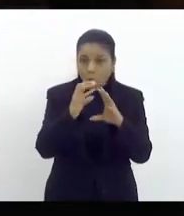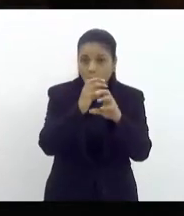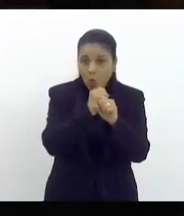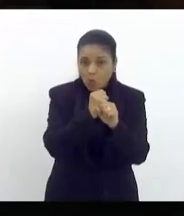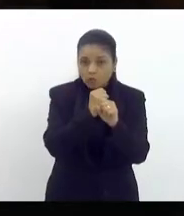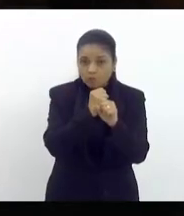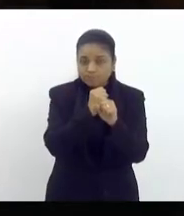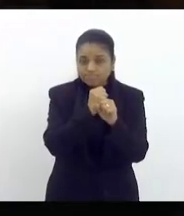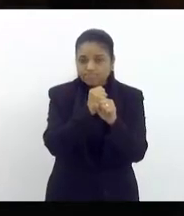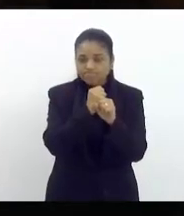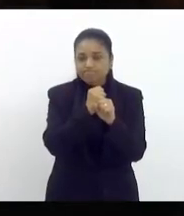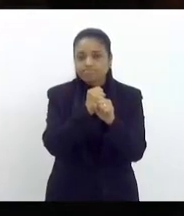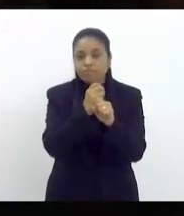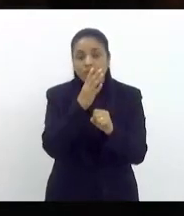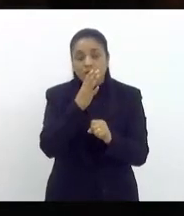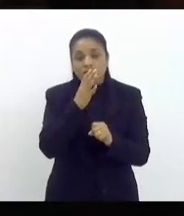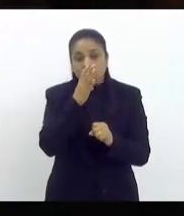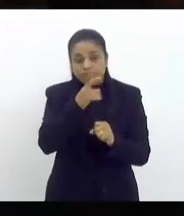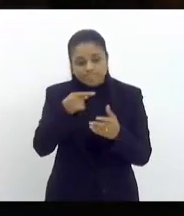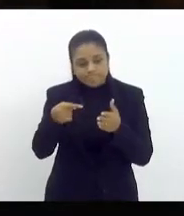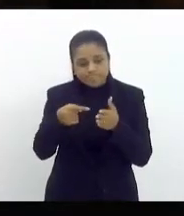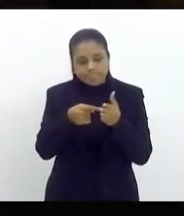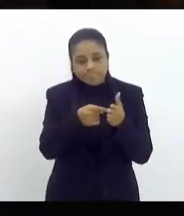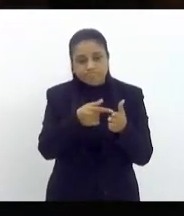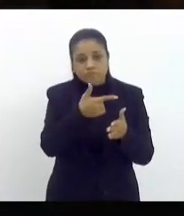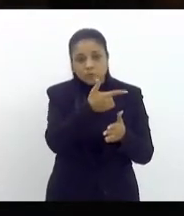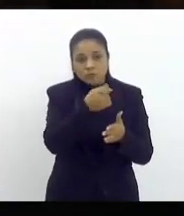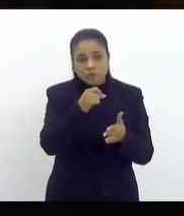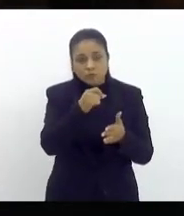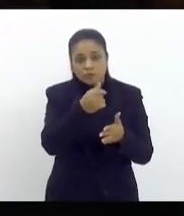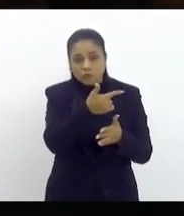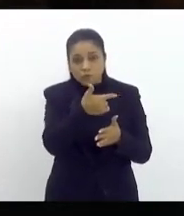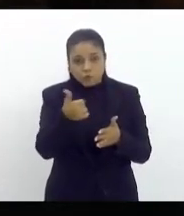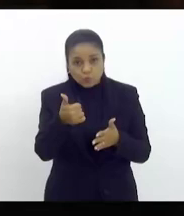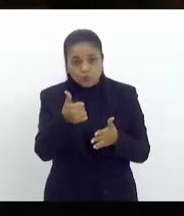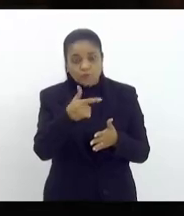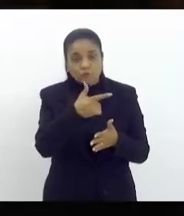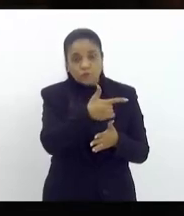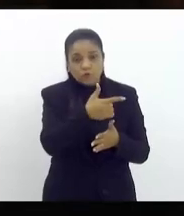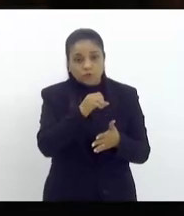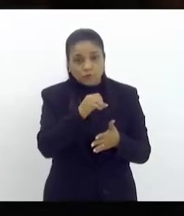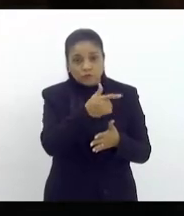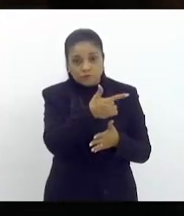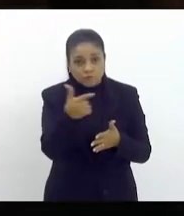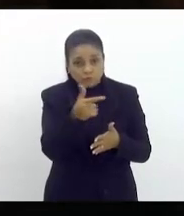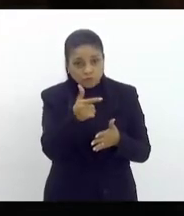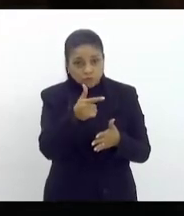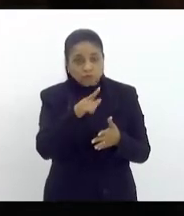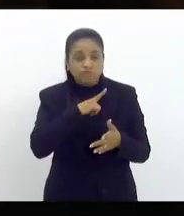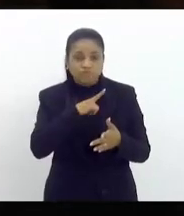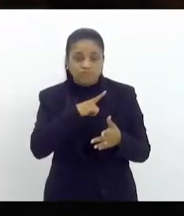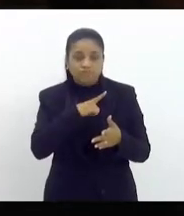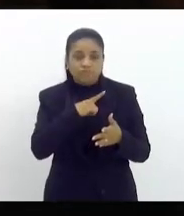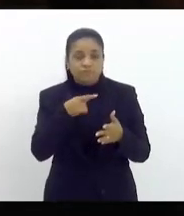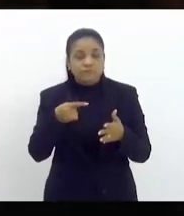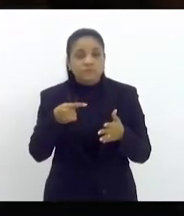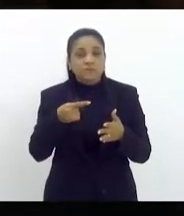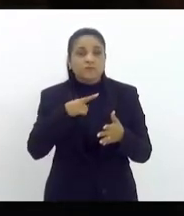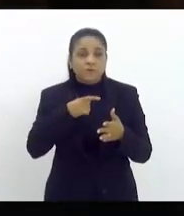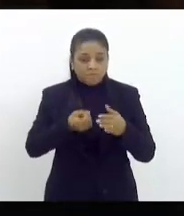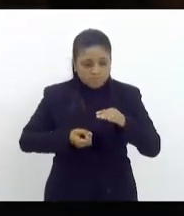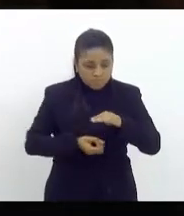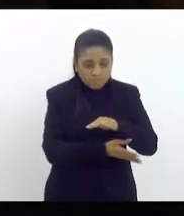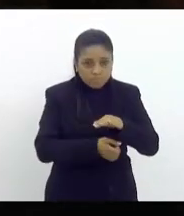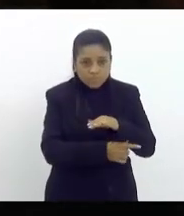denunciou que entre 21 e 22 nós tivemos 25 milhões do super RJ